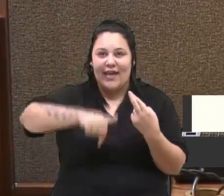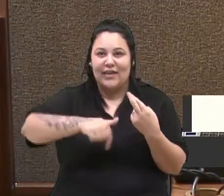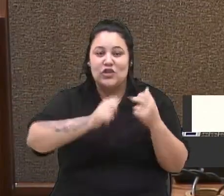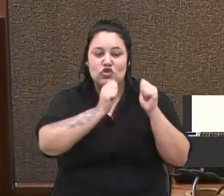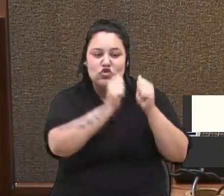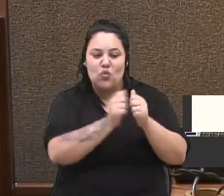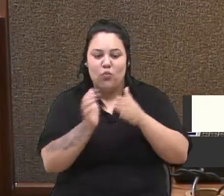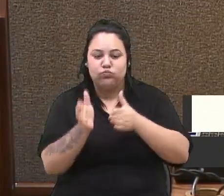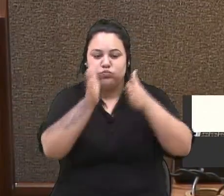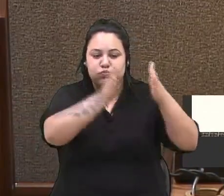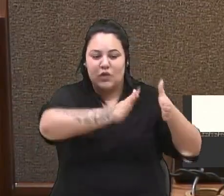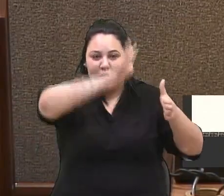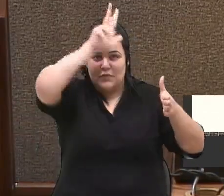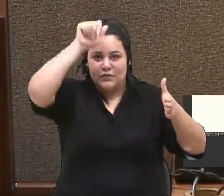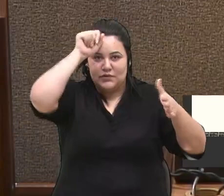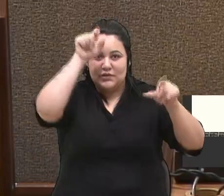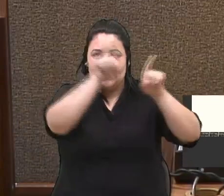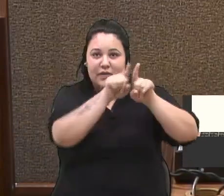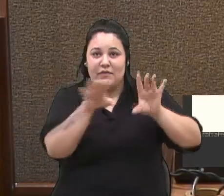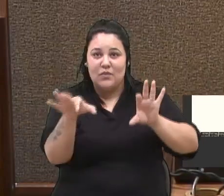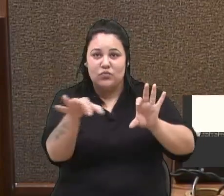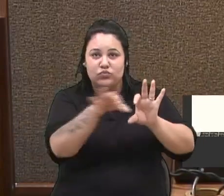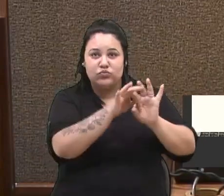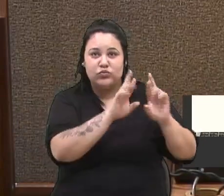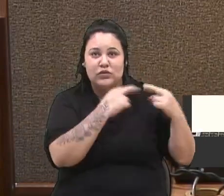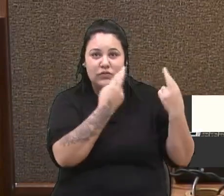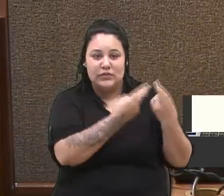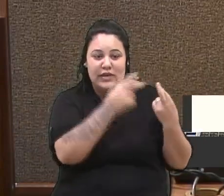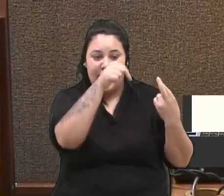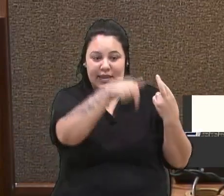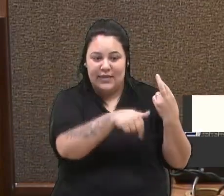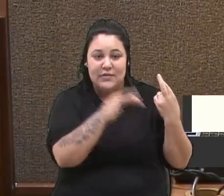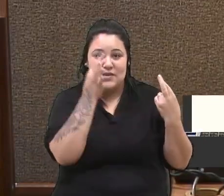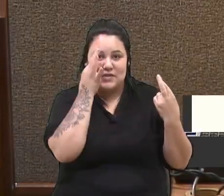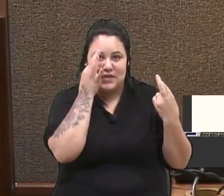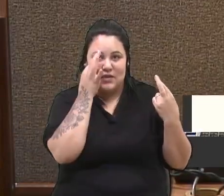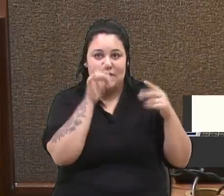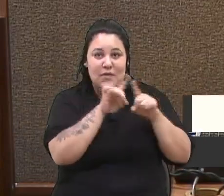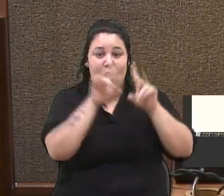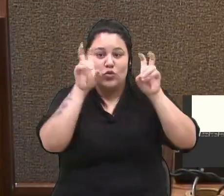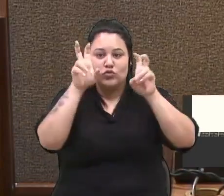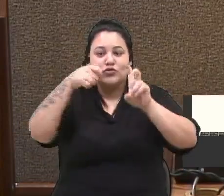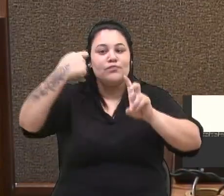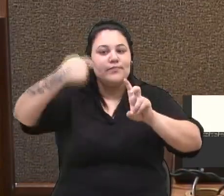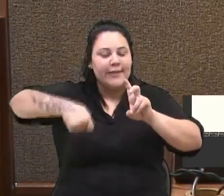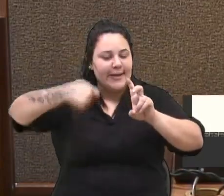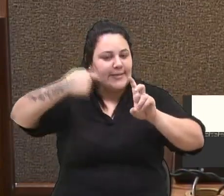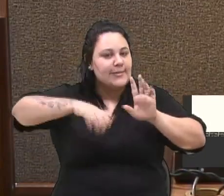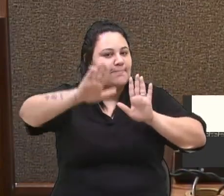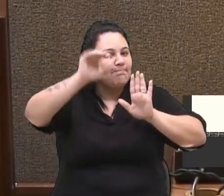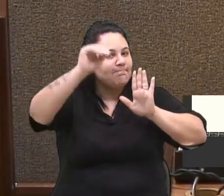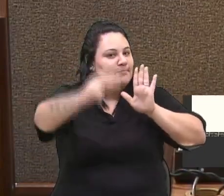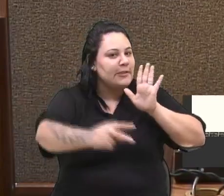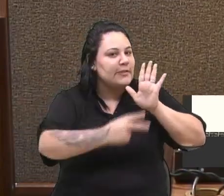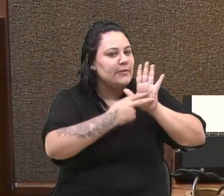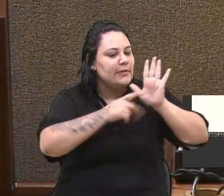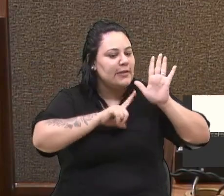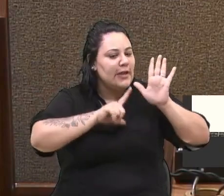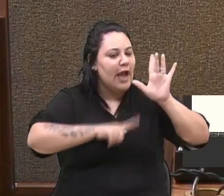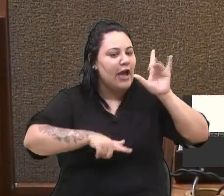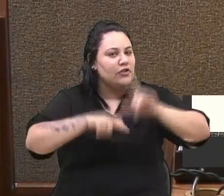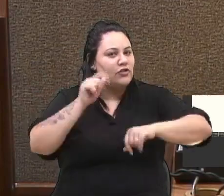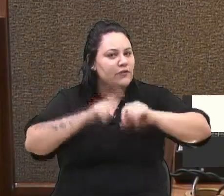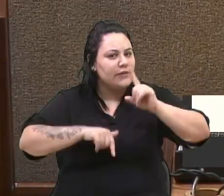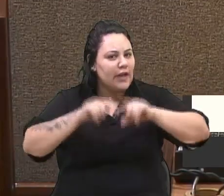Prefeitura Municipal de Caxias do Sul. É um tema pelo qual a gente precisa, chamar a atenção, precisa ter ações efetivas ao longo